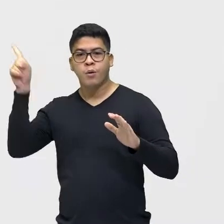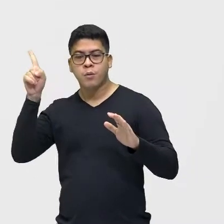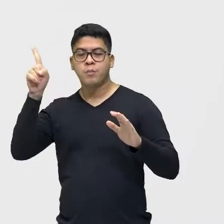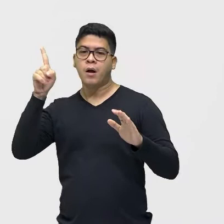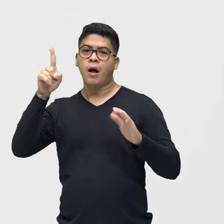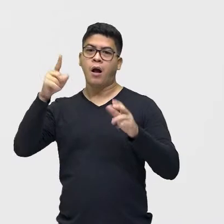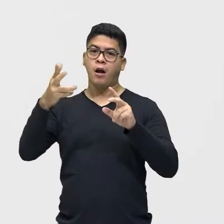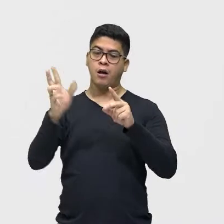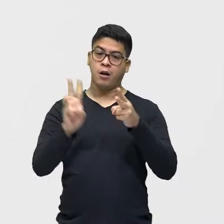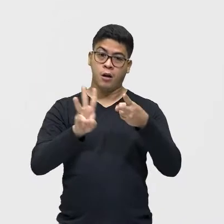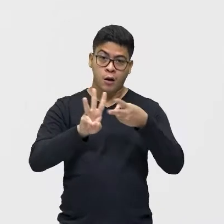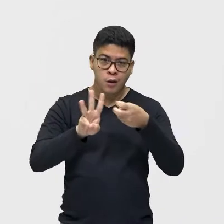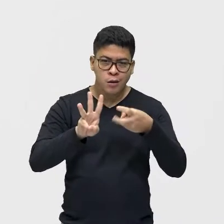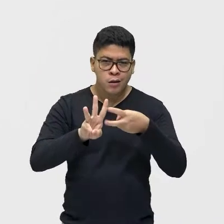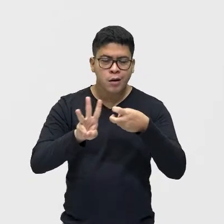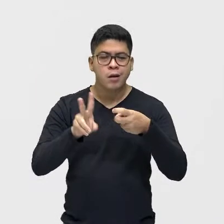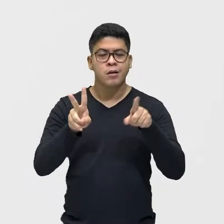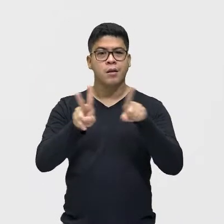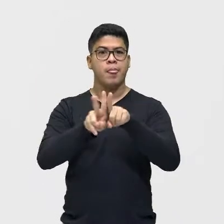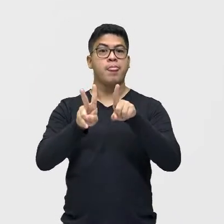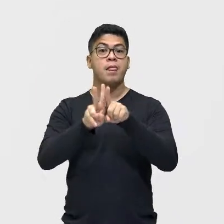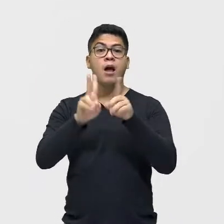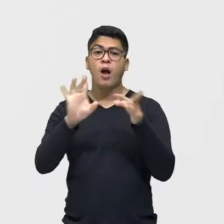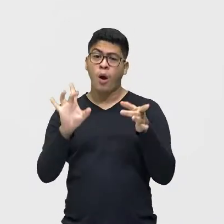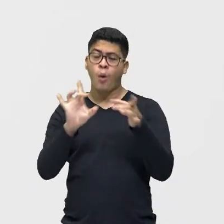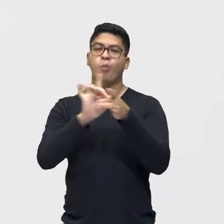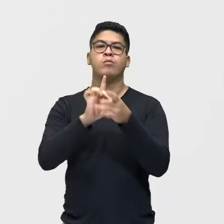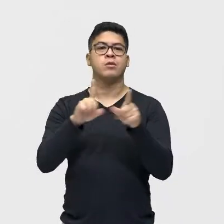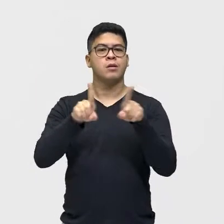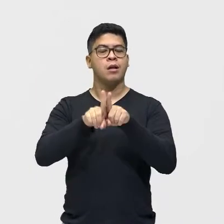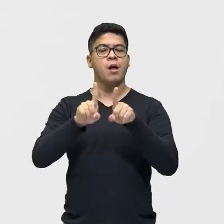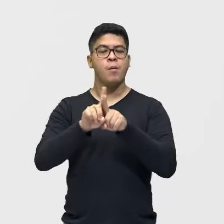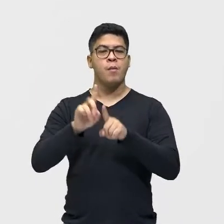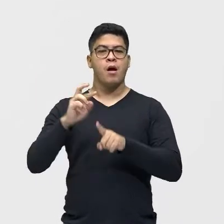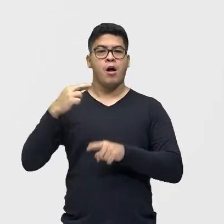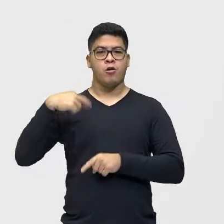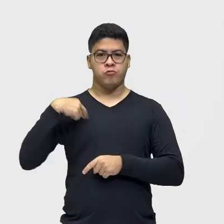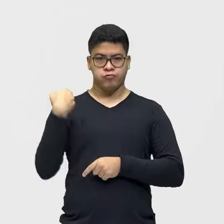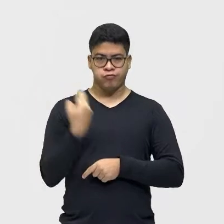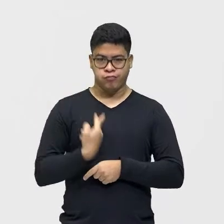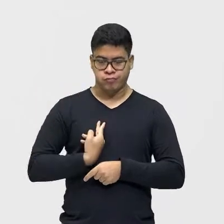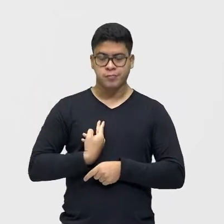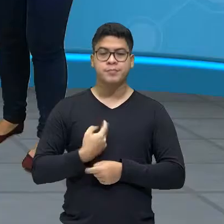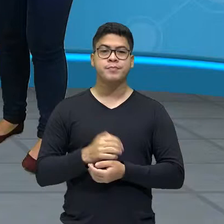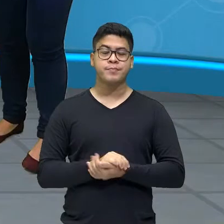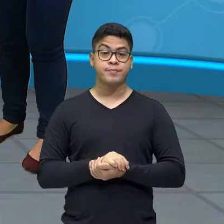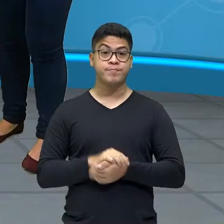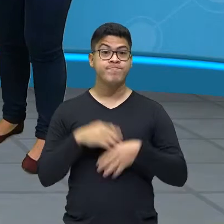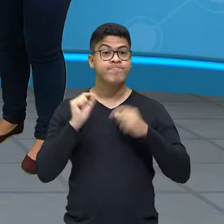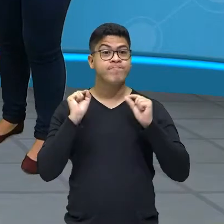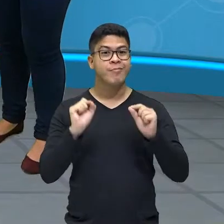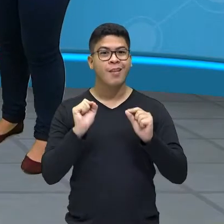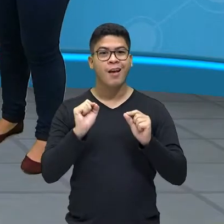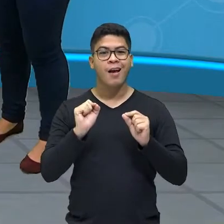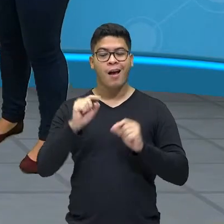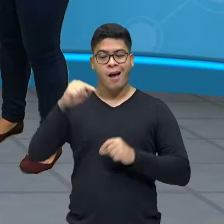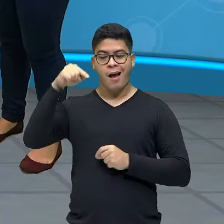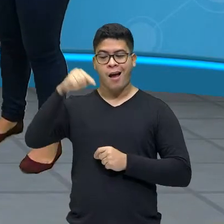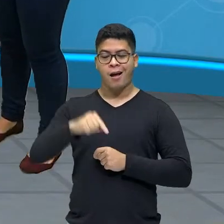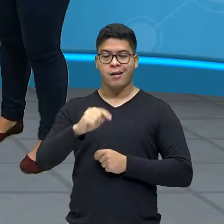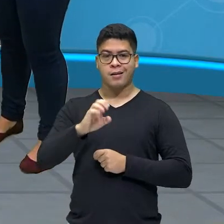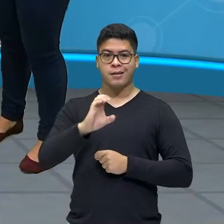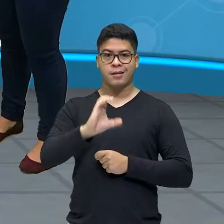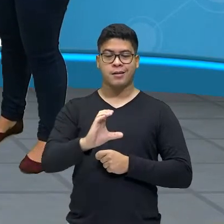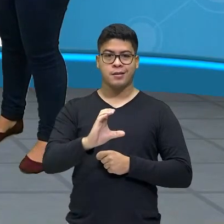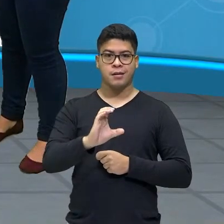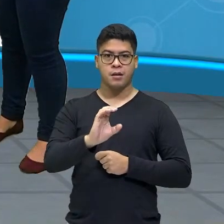característica religiosa. Vão vendo aí as características de cada dança. Prosseguindo, a gente chega aqui no Centro-Oeste,